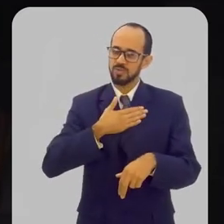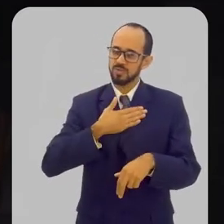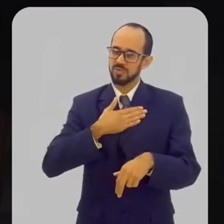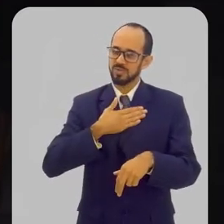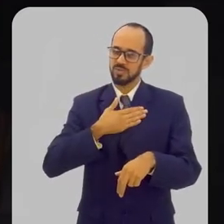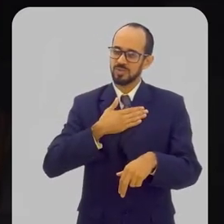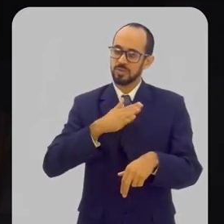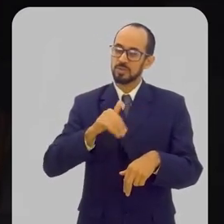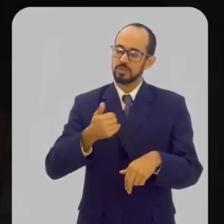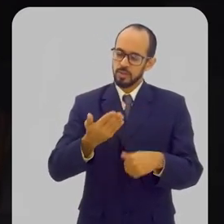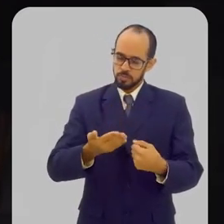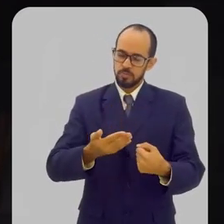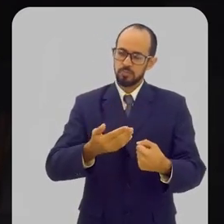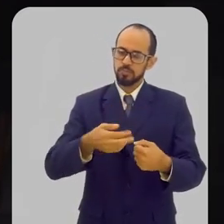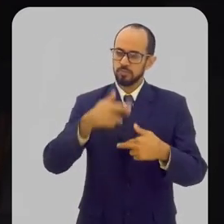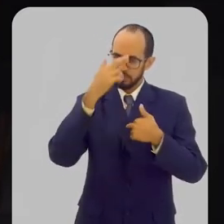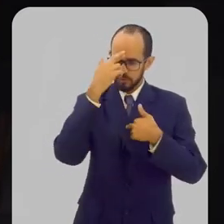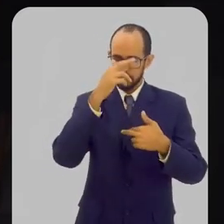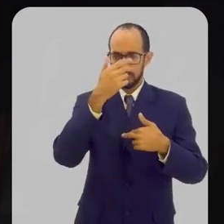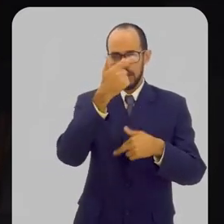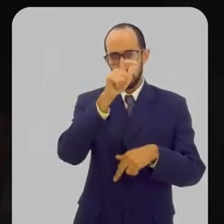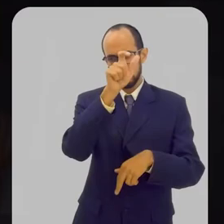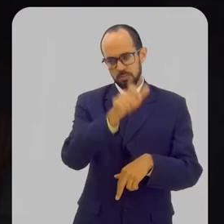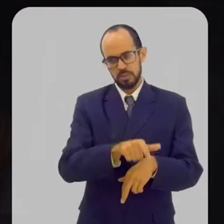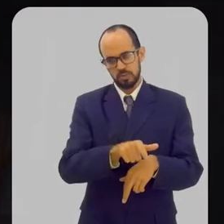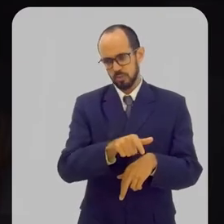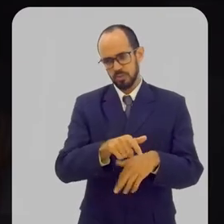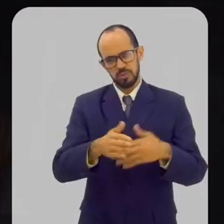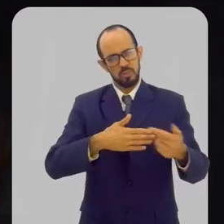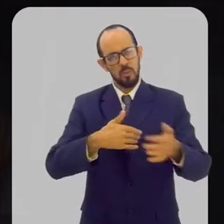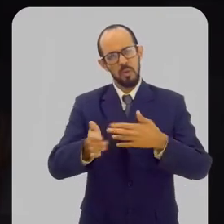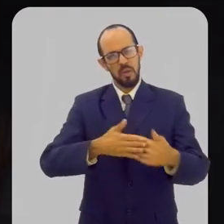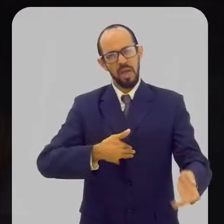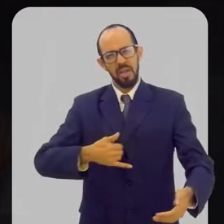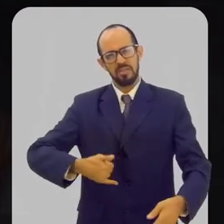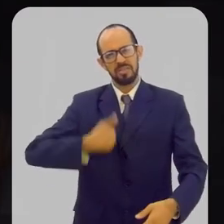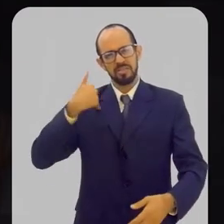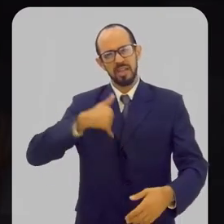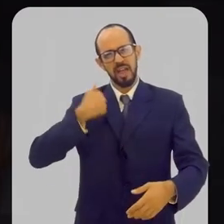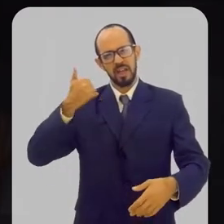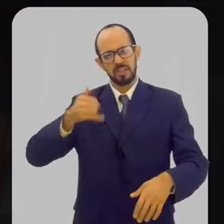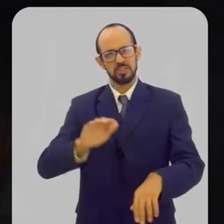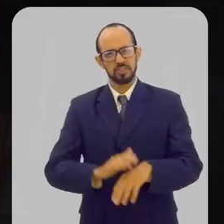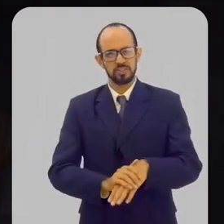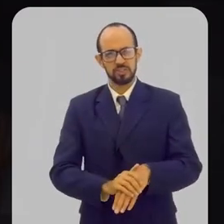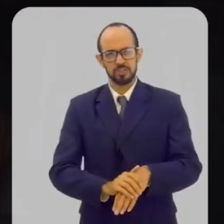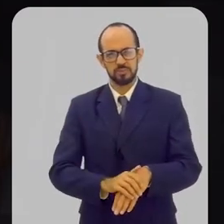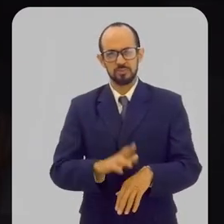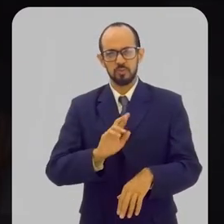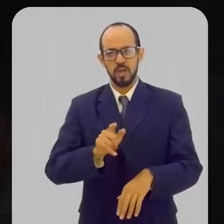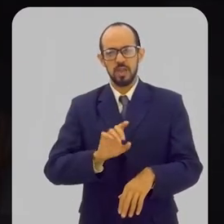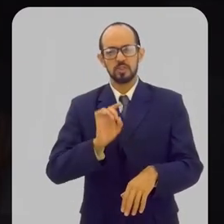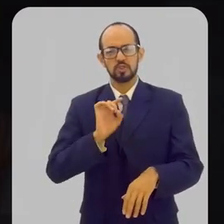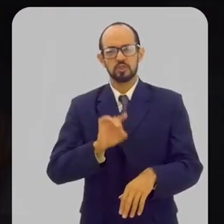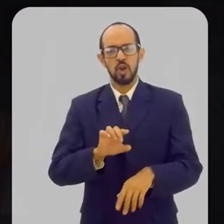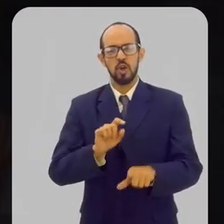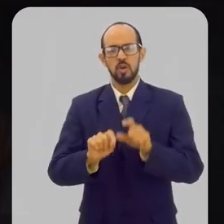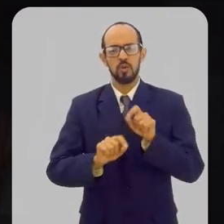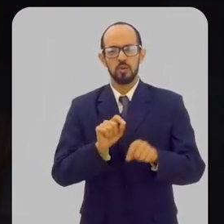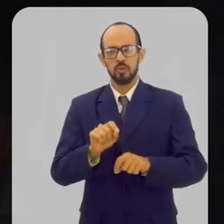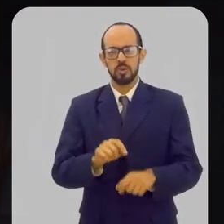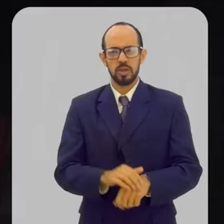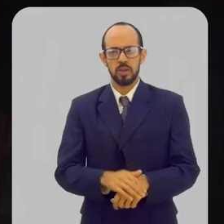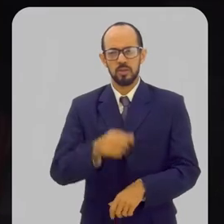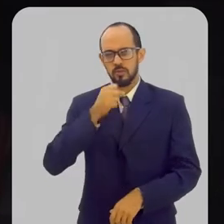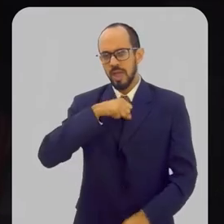isso, vamos respeitar o outro, independente de idade, sabe? Não é só o coroa